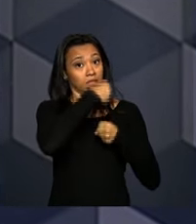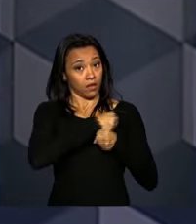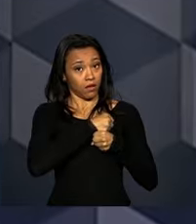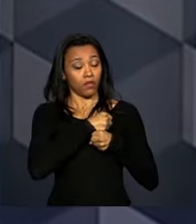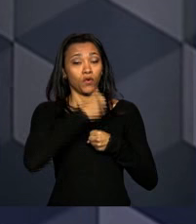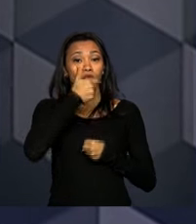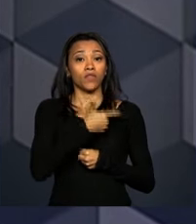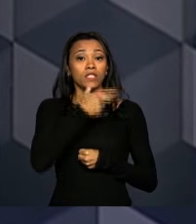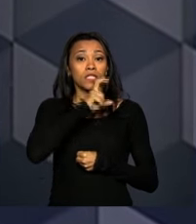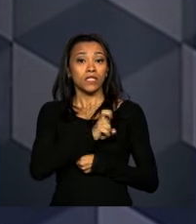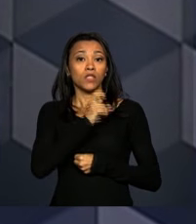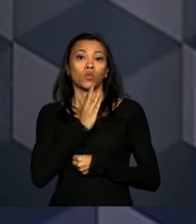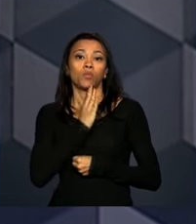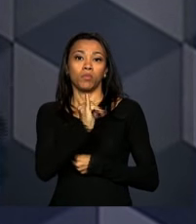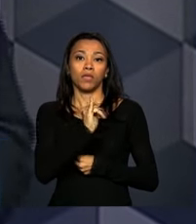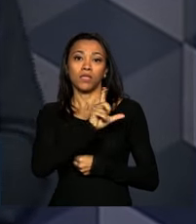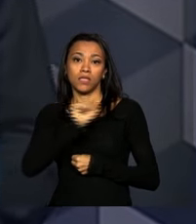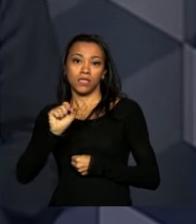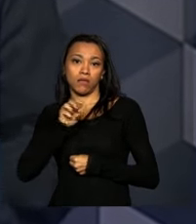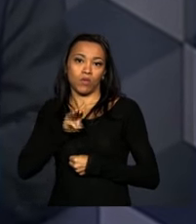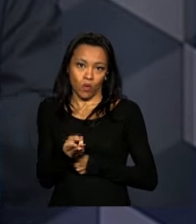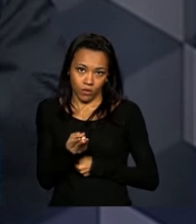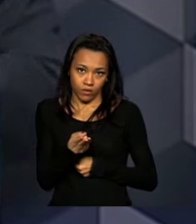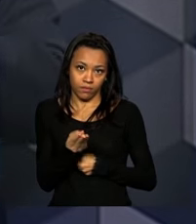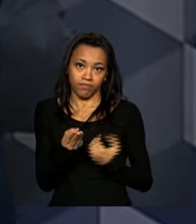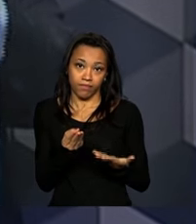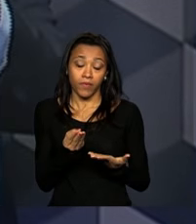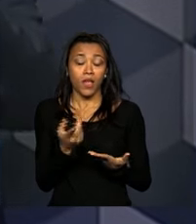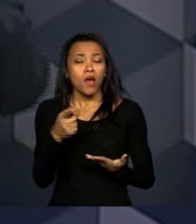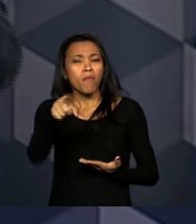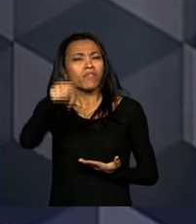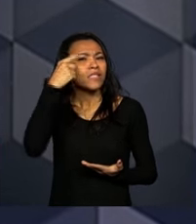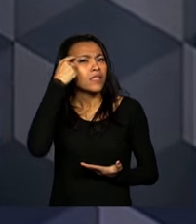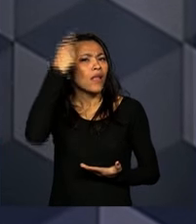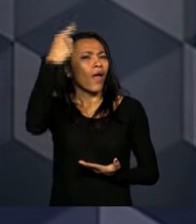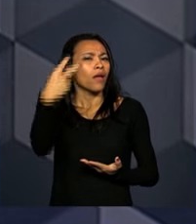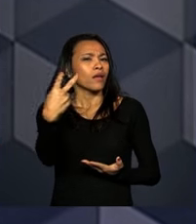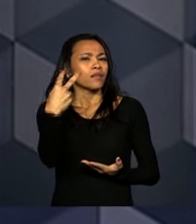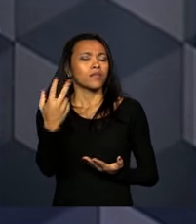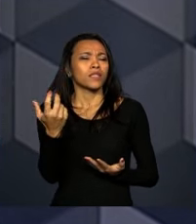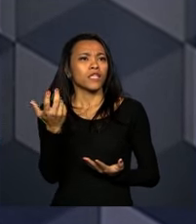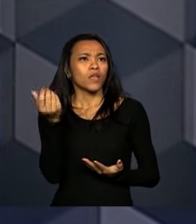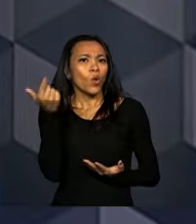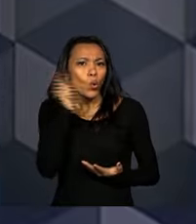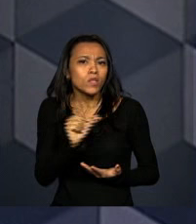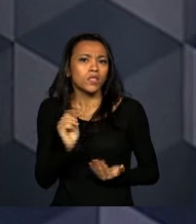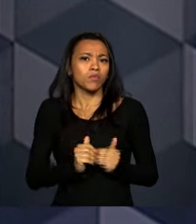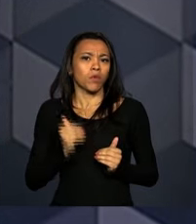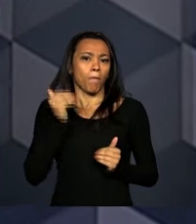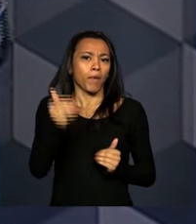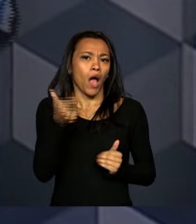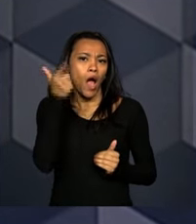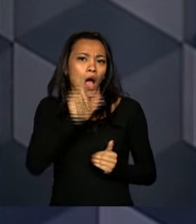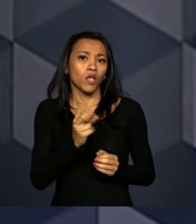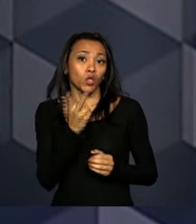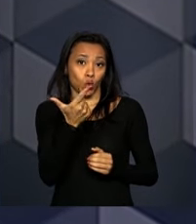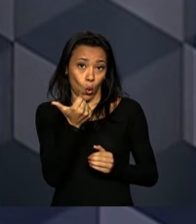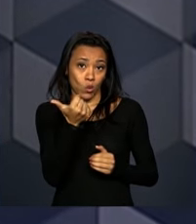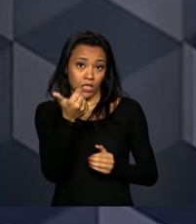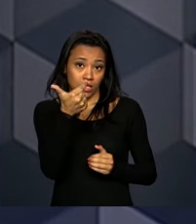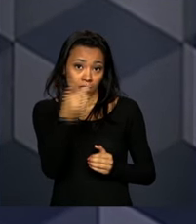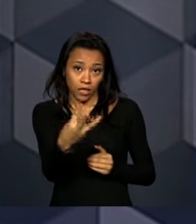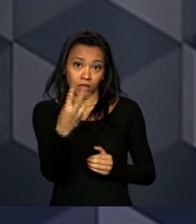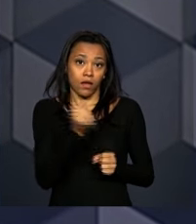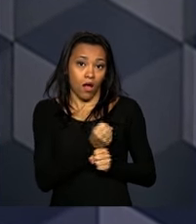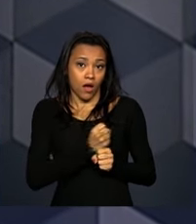25 bilhões e 100 milhões. Só para termos a ideia do que foi o avanço nos últimos anos, nos últimos 12, 13